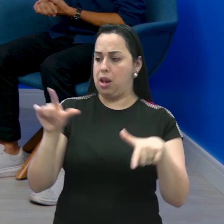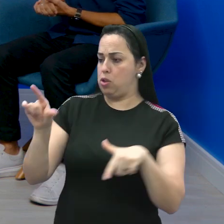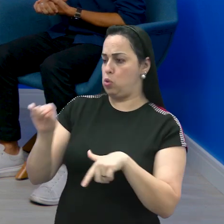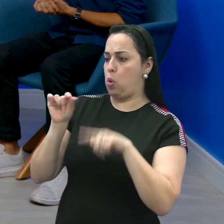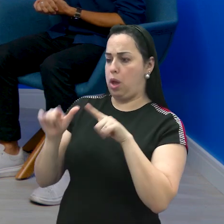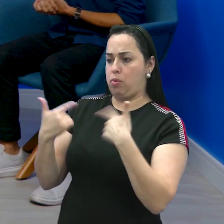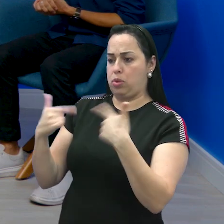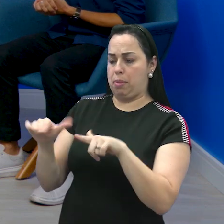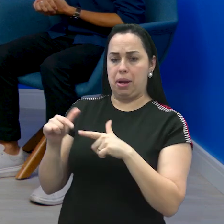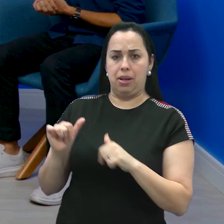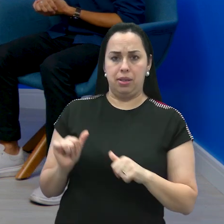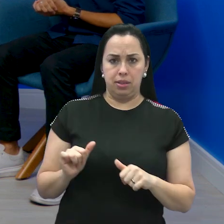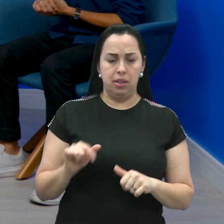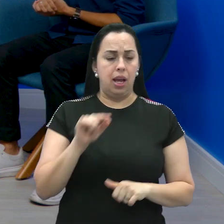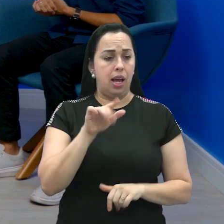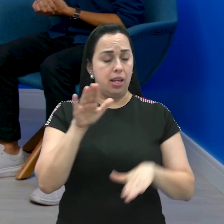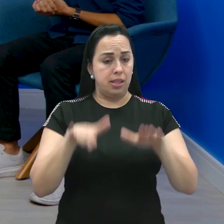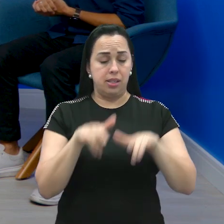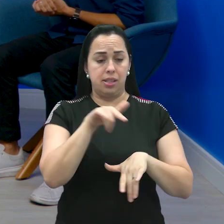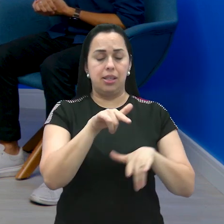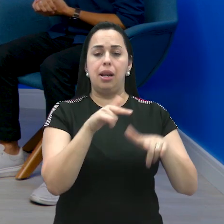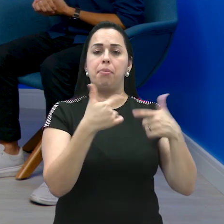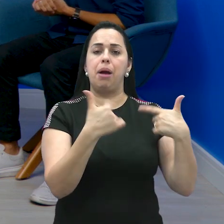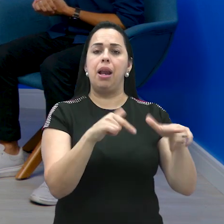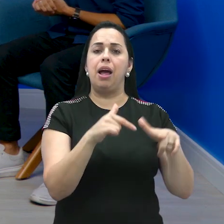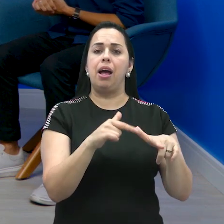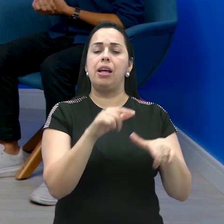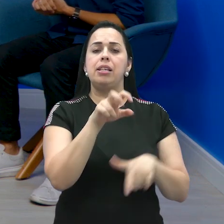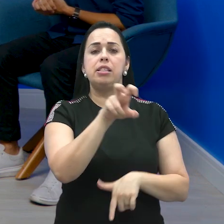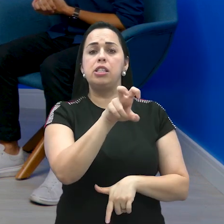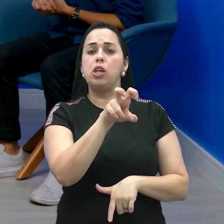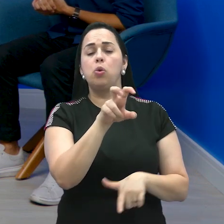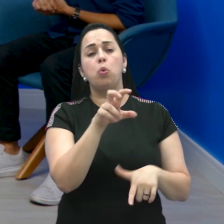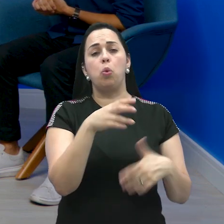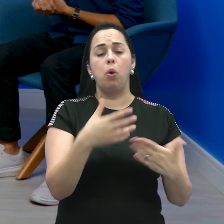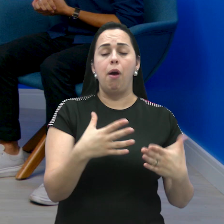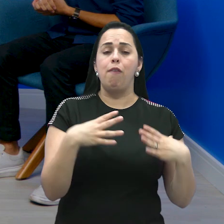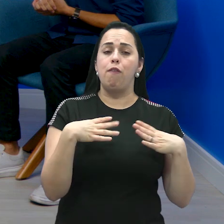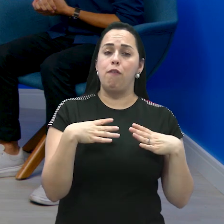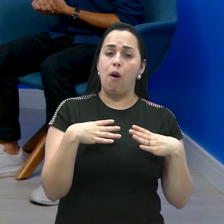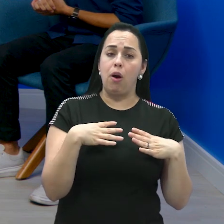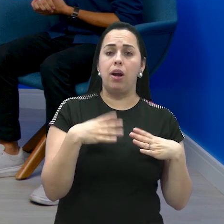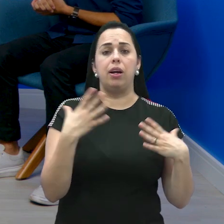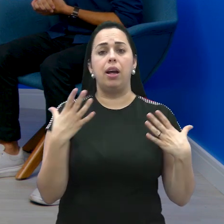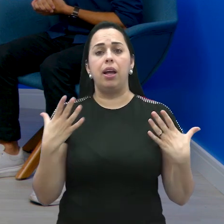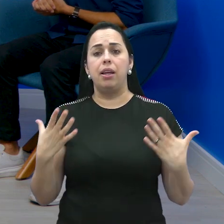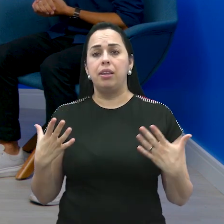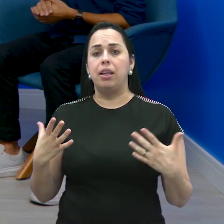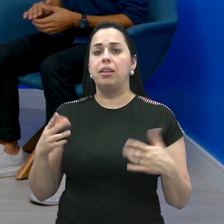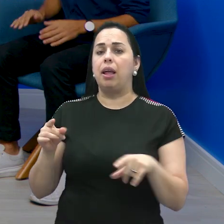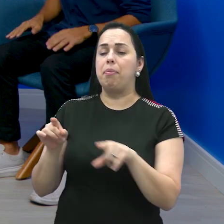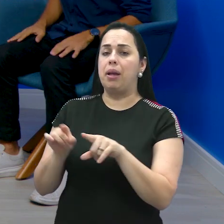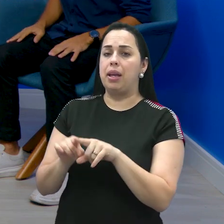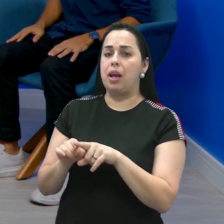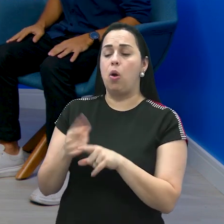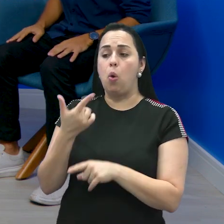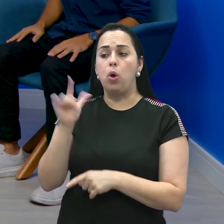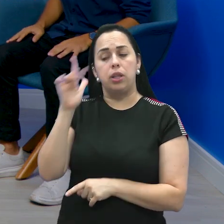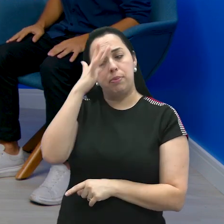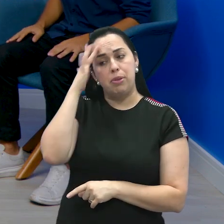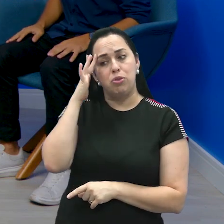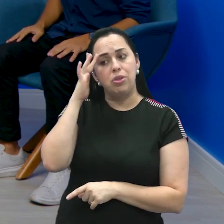que tenha a escala 6x1. Né? Então, ela não vai escolher trabalhar naquela condição. Mas outras